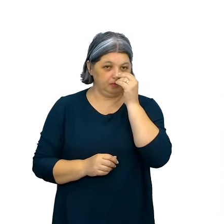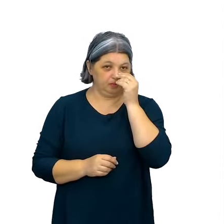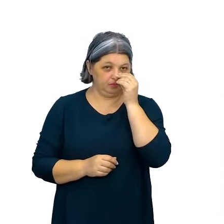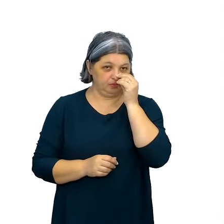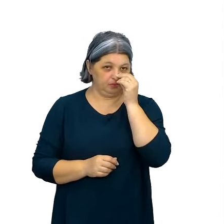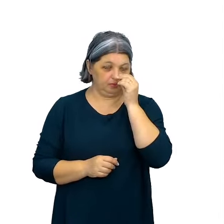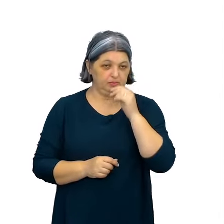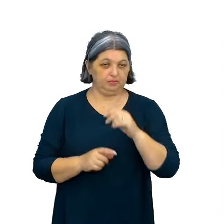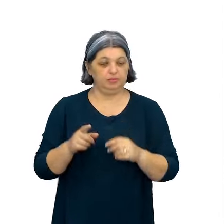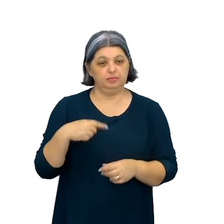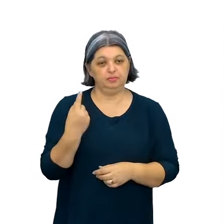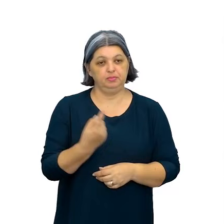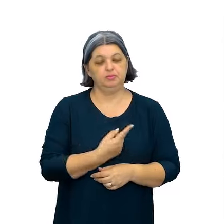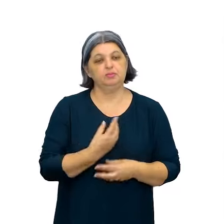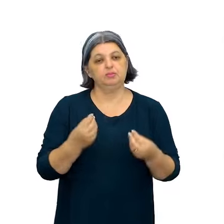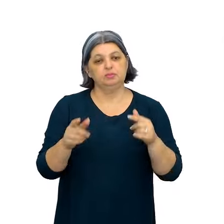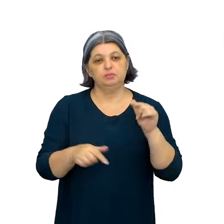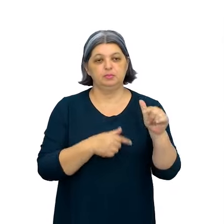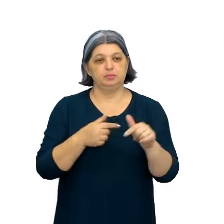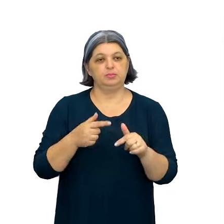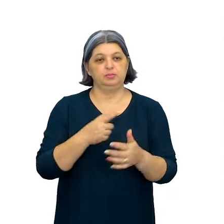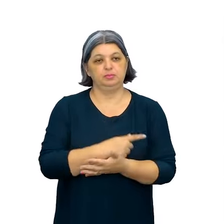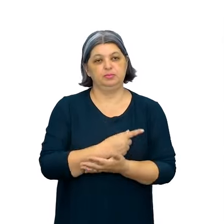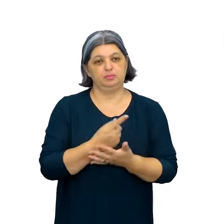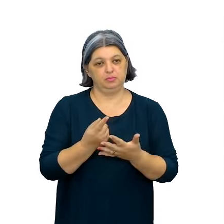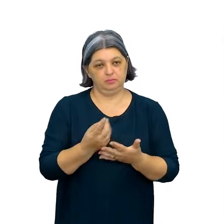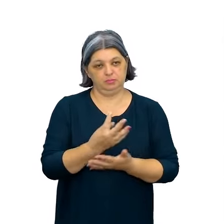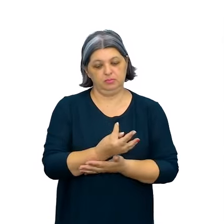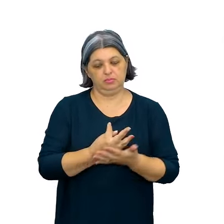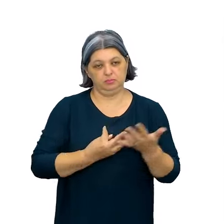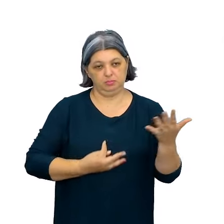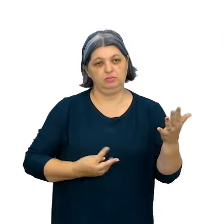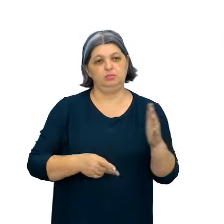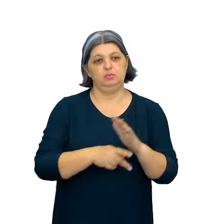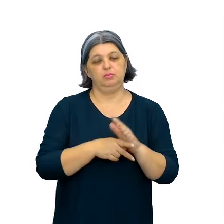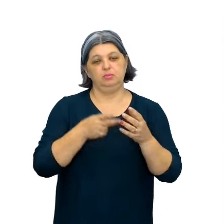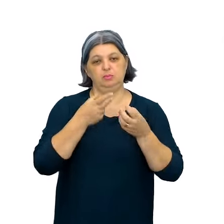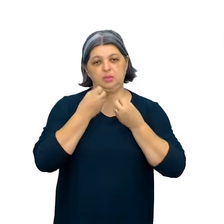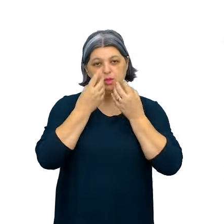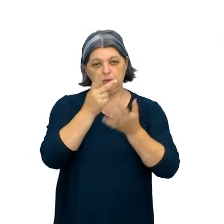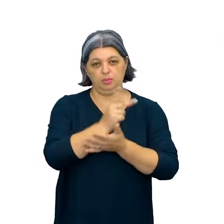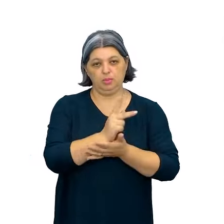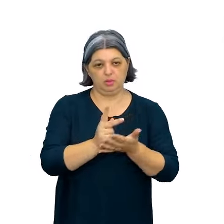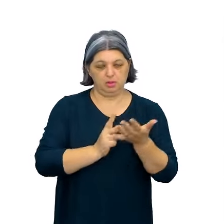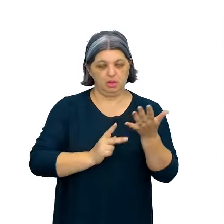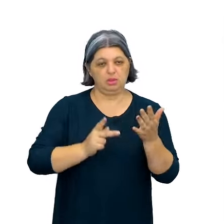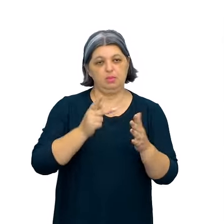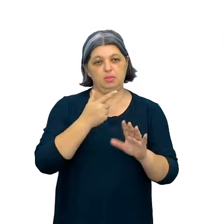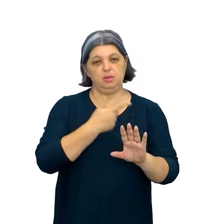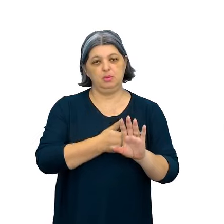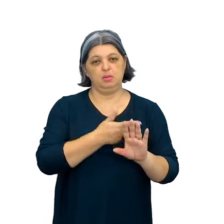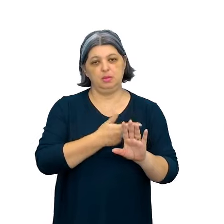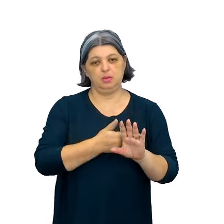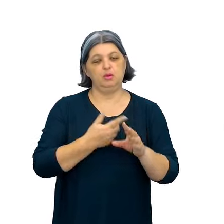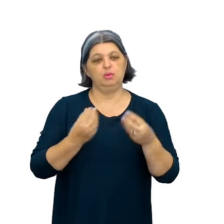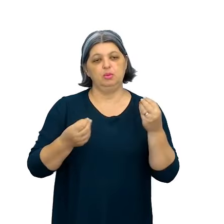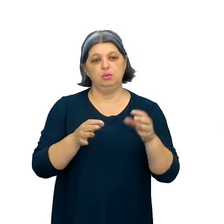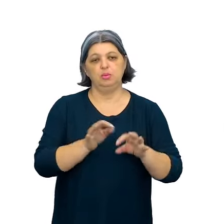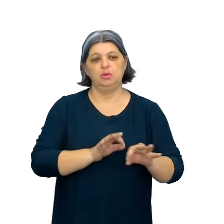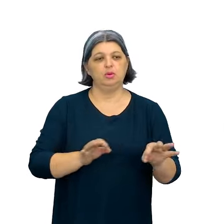No caso nosso, nós vamos trabalhar com o gênero textual poema paródia, né? Como que se organiza esse